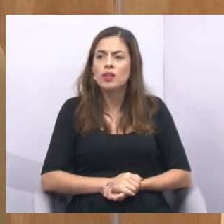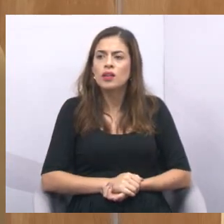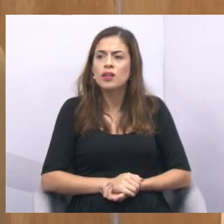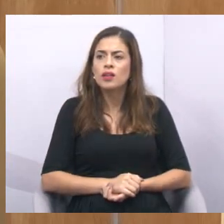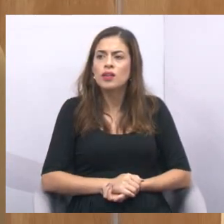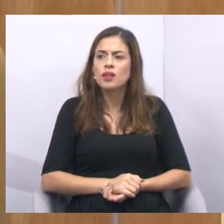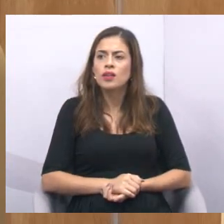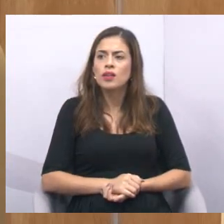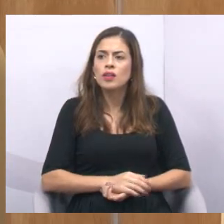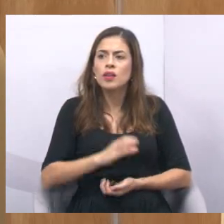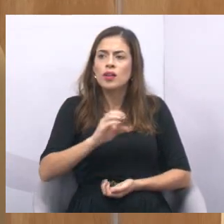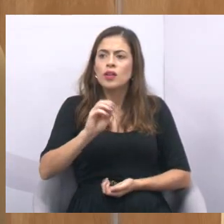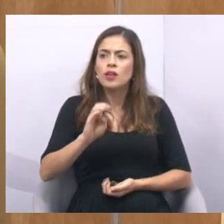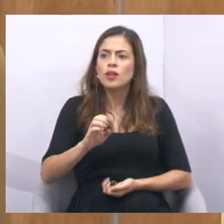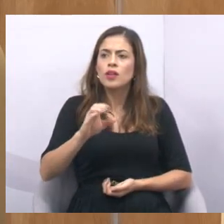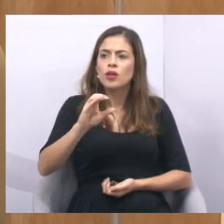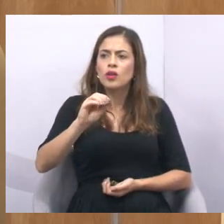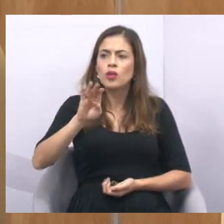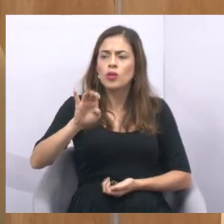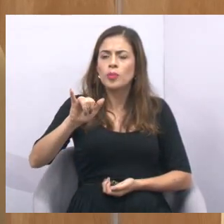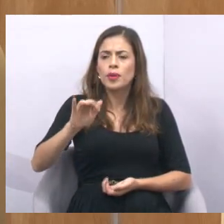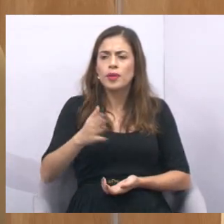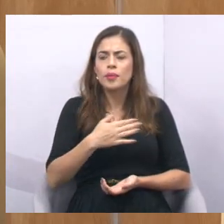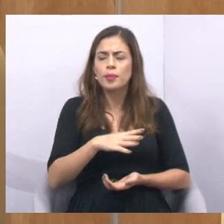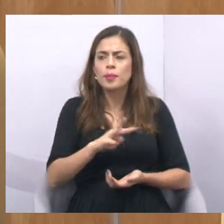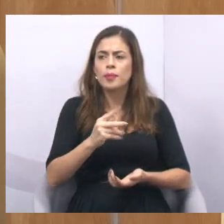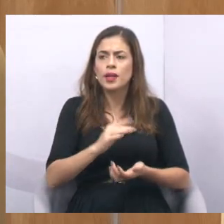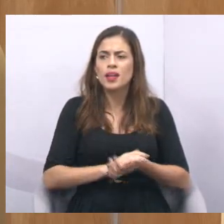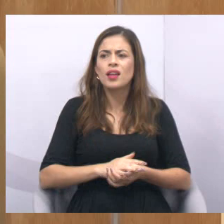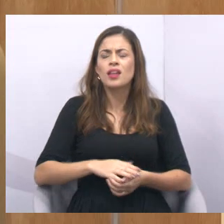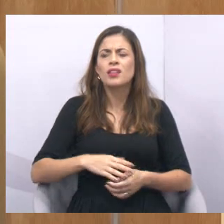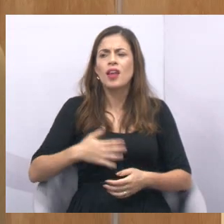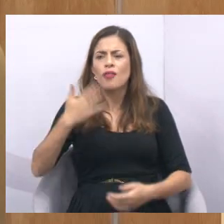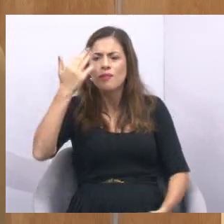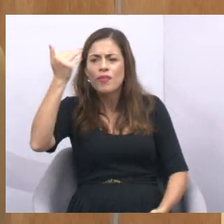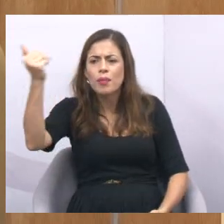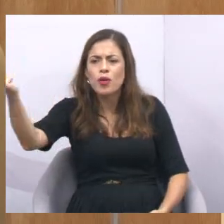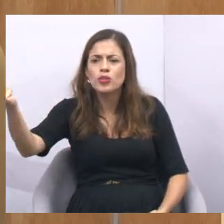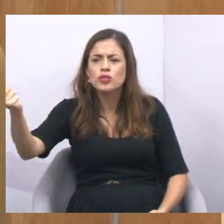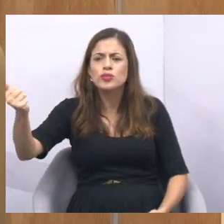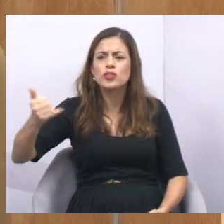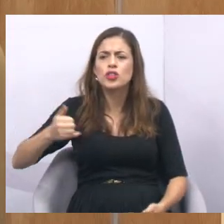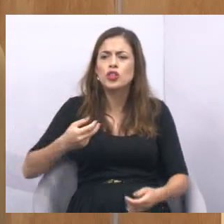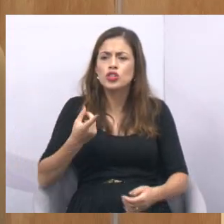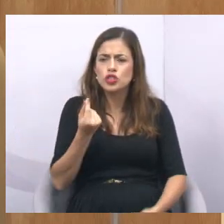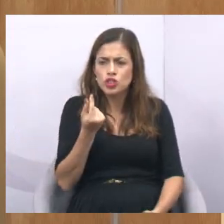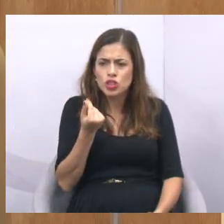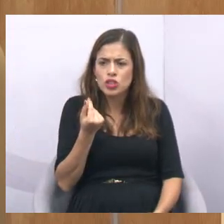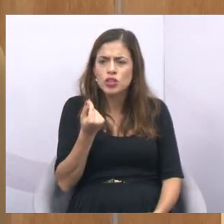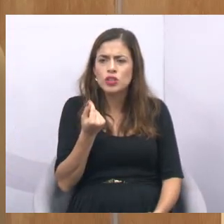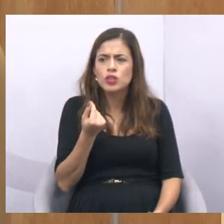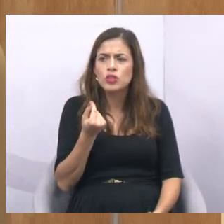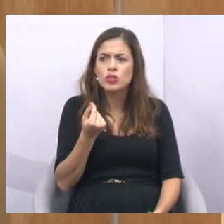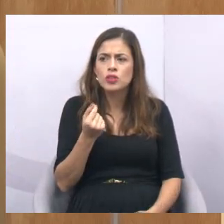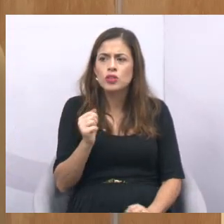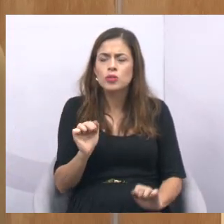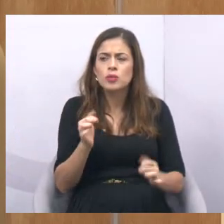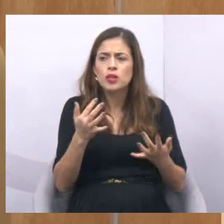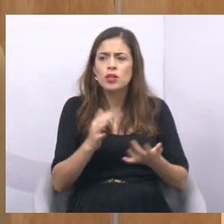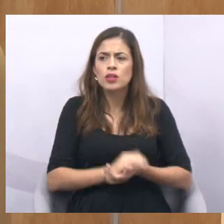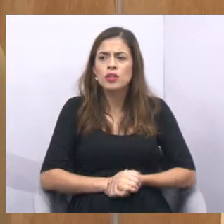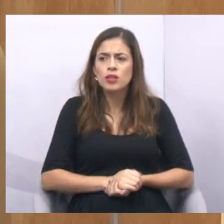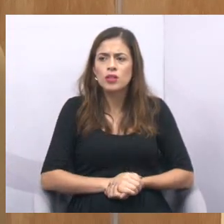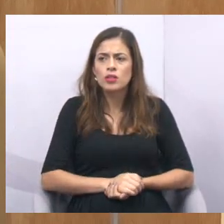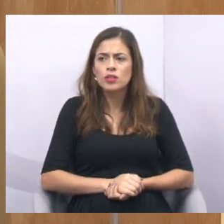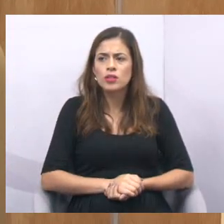Kobe Bryant, com toda a fama, com todo o dinheiro, com todo o prestígio, com tudo que ele tinha no basquete, ele, 6h30